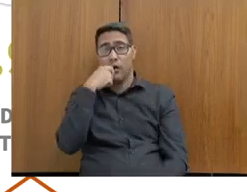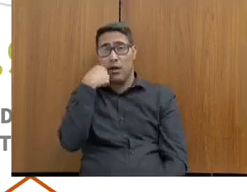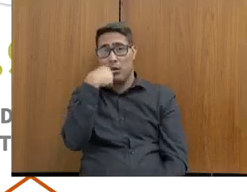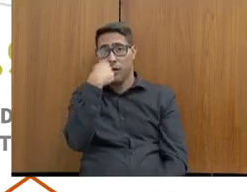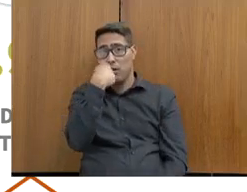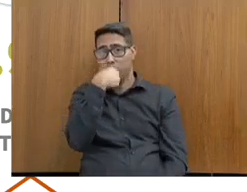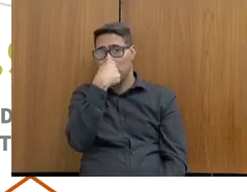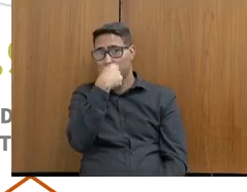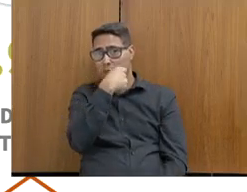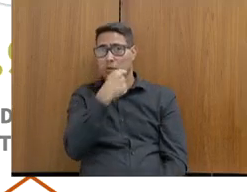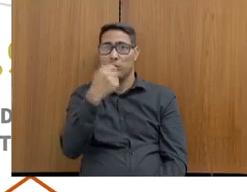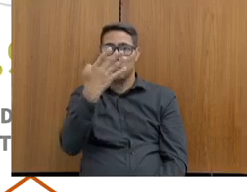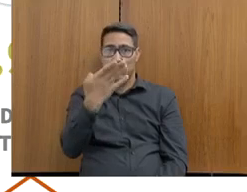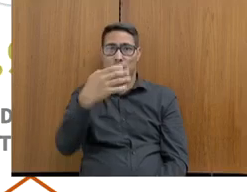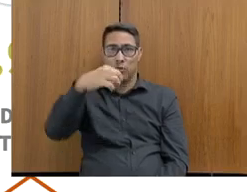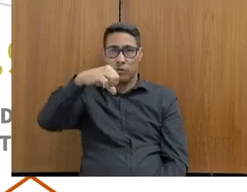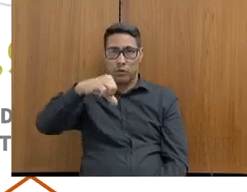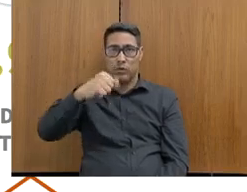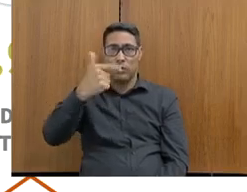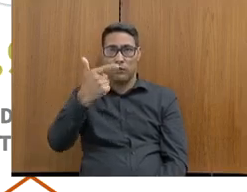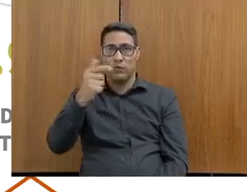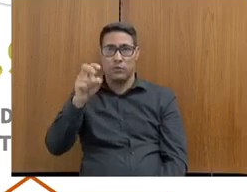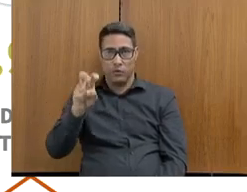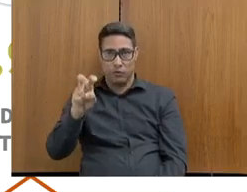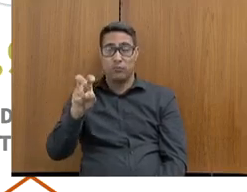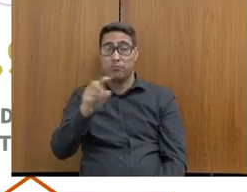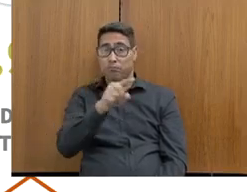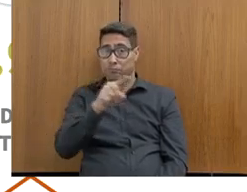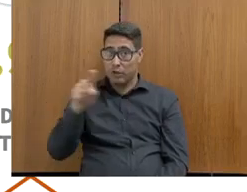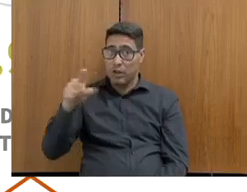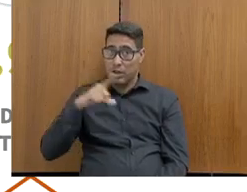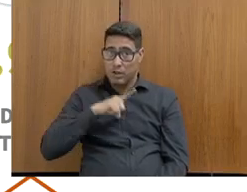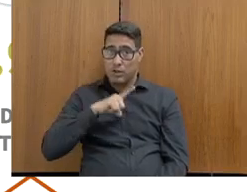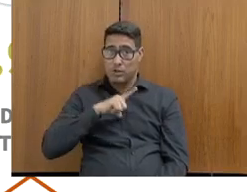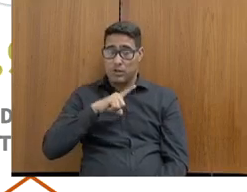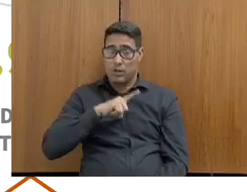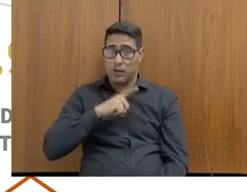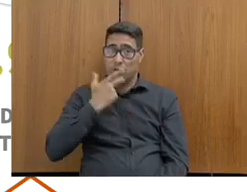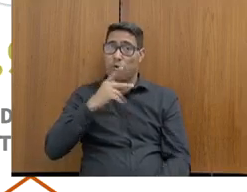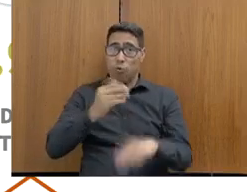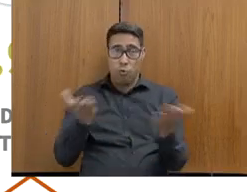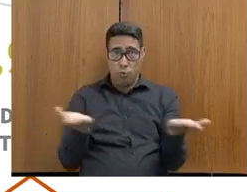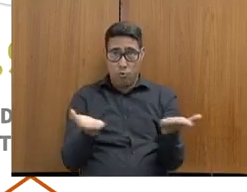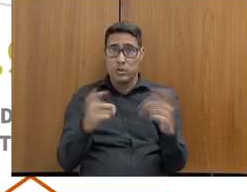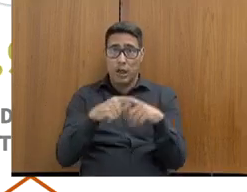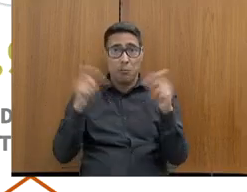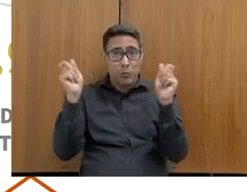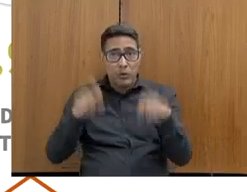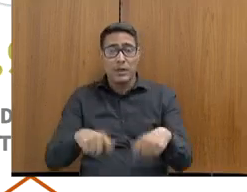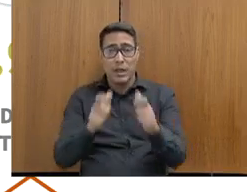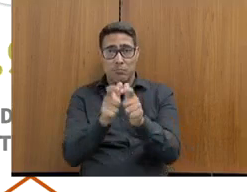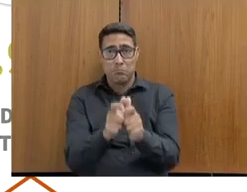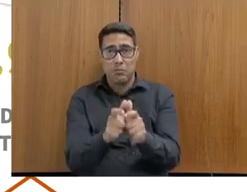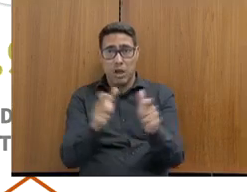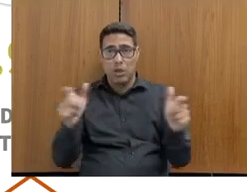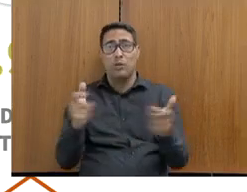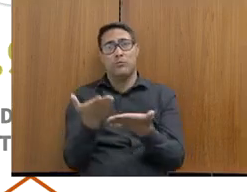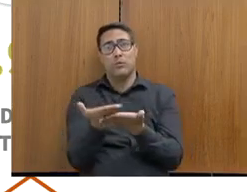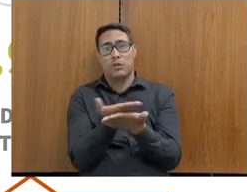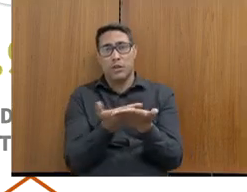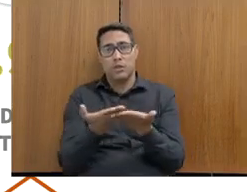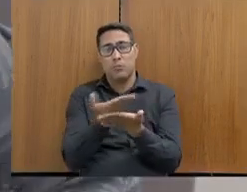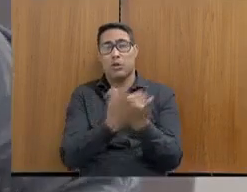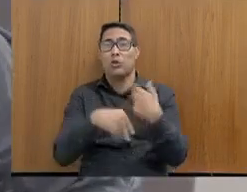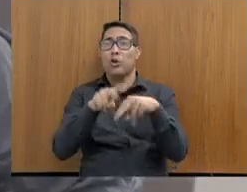4.925 e a gente gostaria de destacar né que nós temos hoje uma possibilidade maior de atendimento em relação em razão